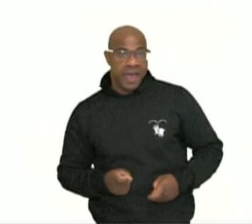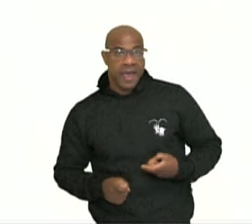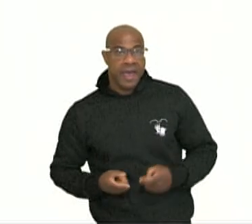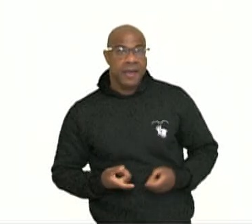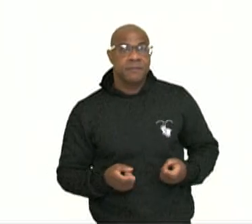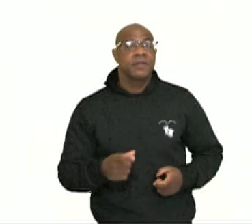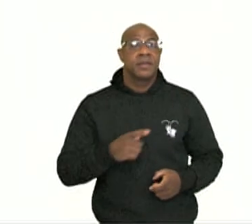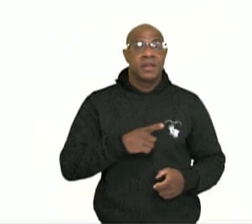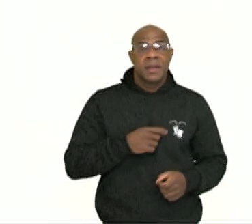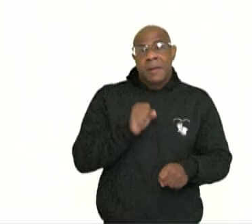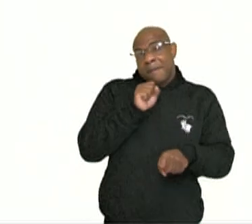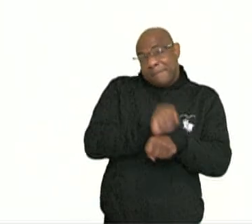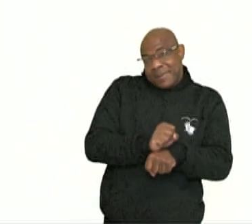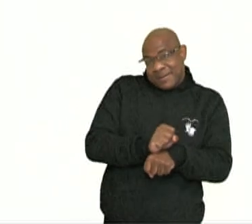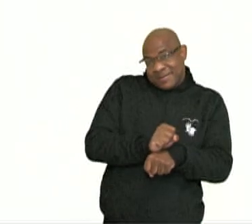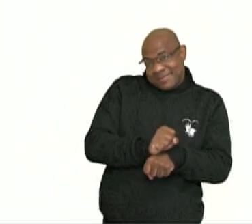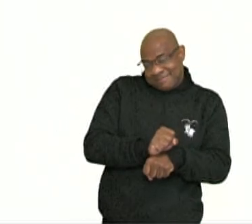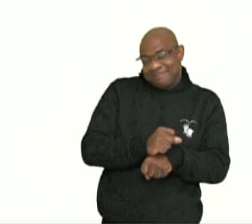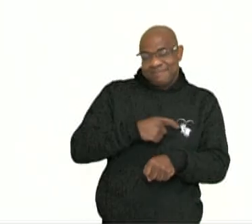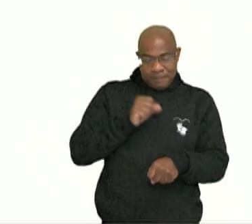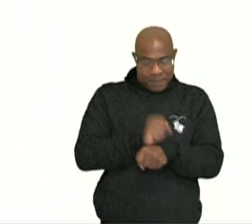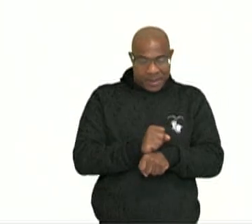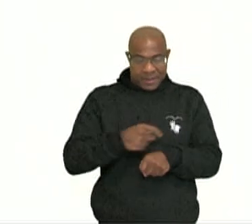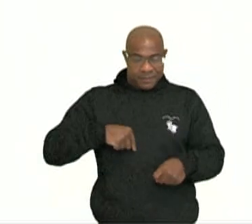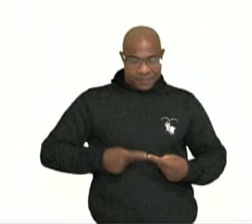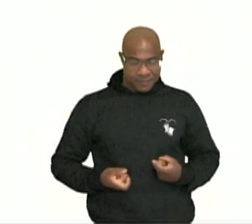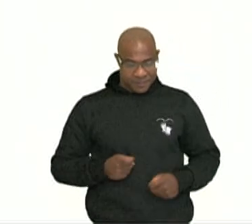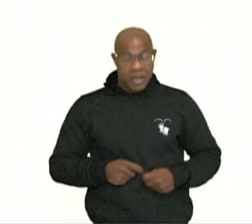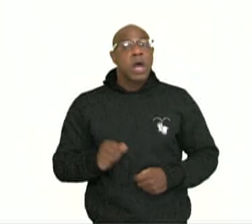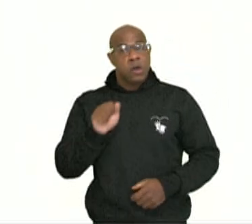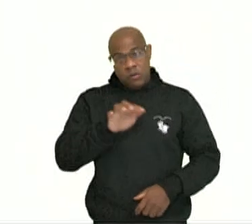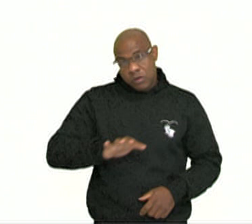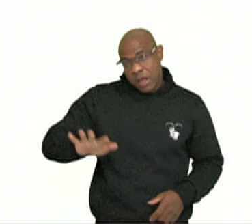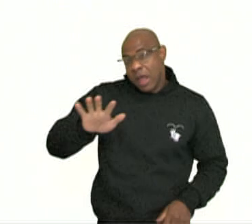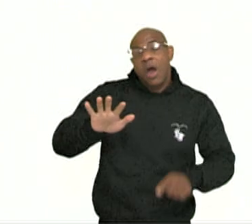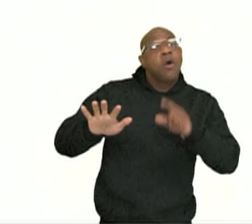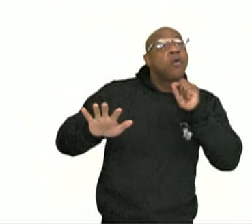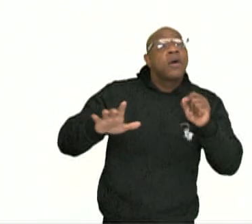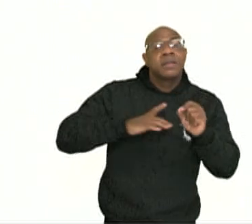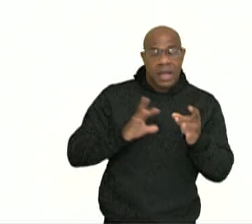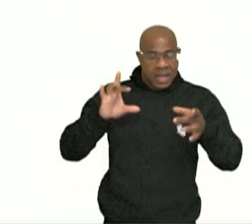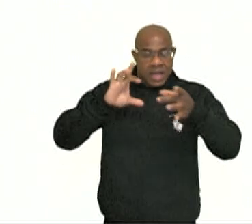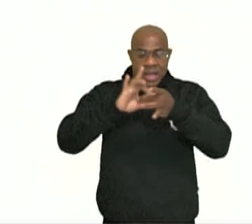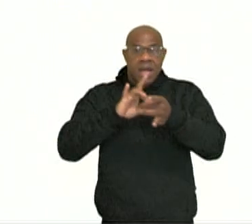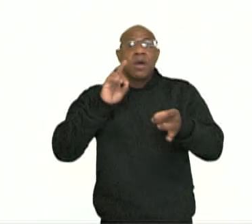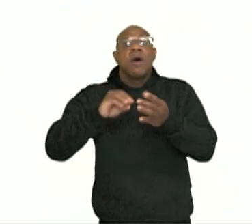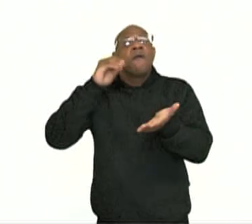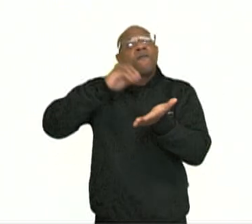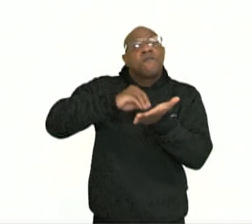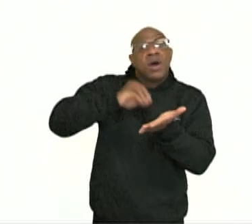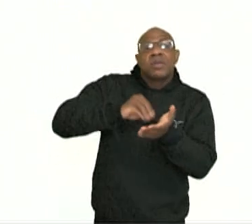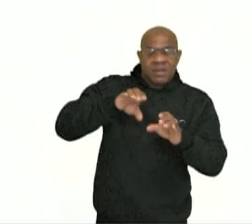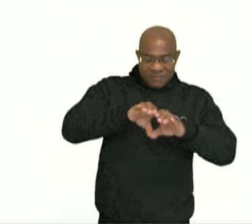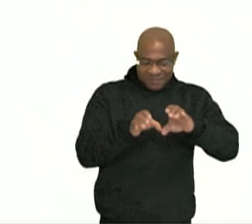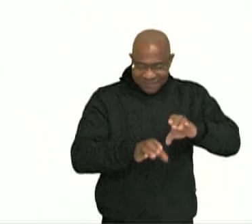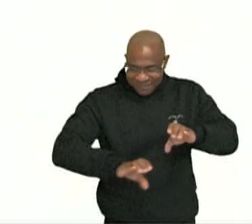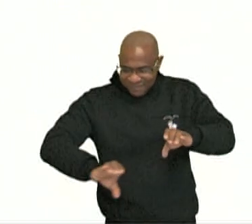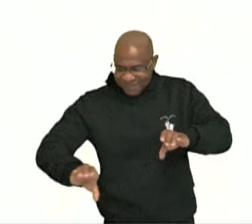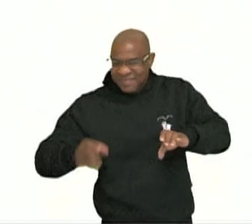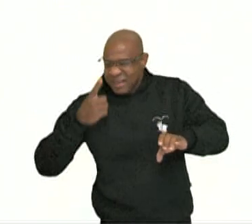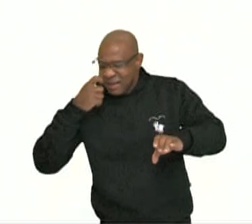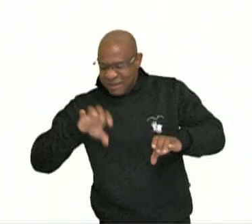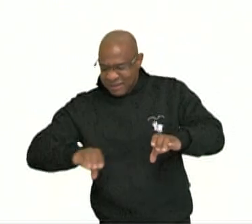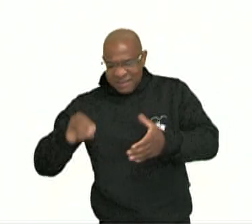Verminoses são doenças causadas por vermes parasitas. No geral, estão relacionadas à falta de saneamento básico